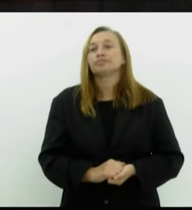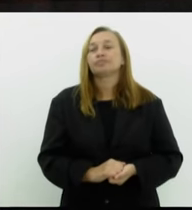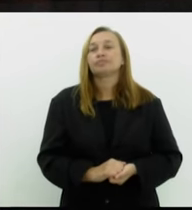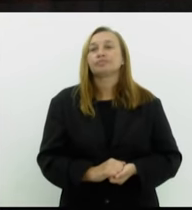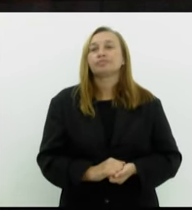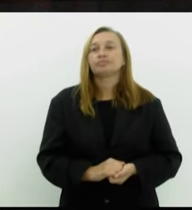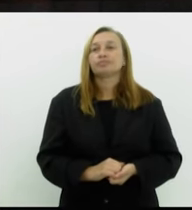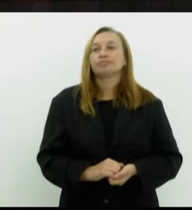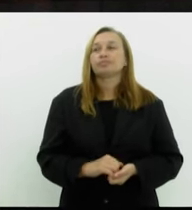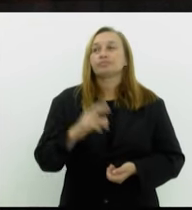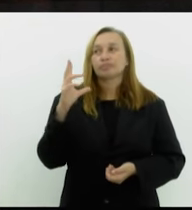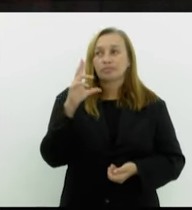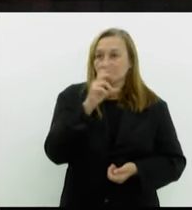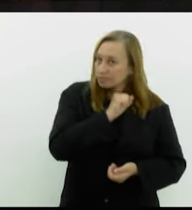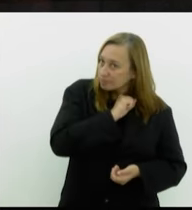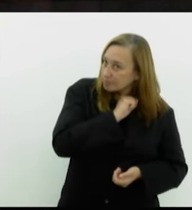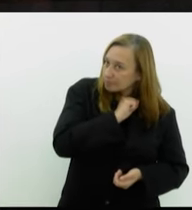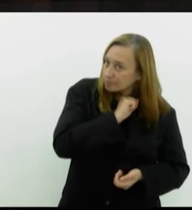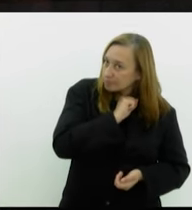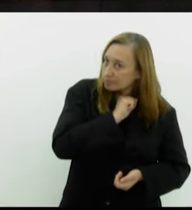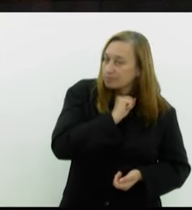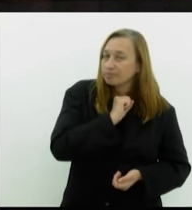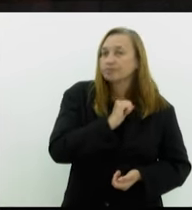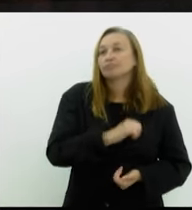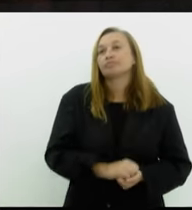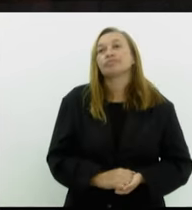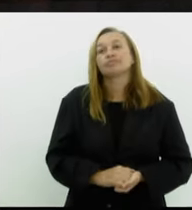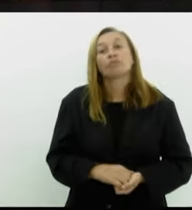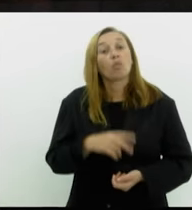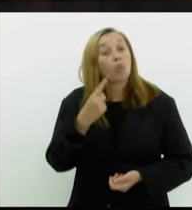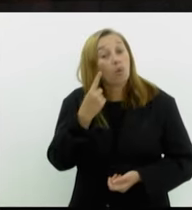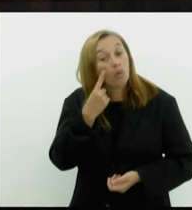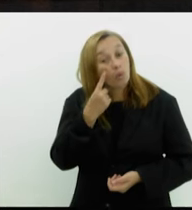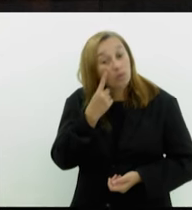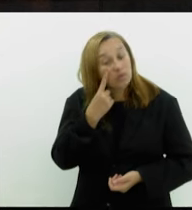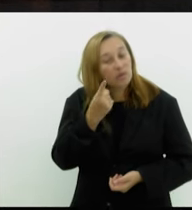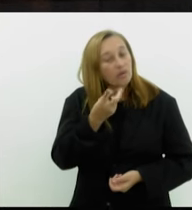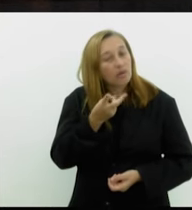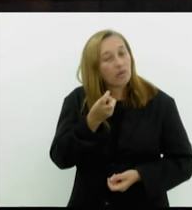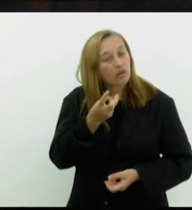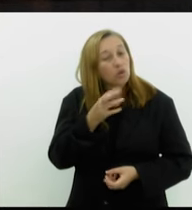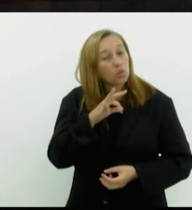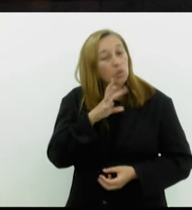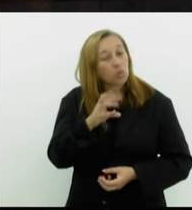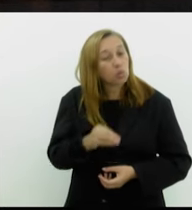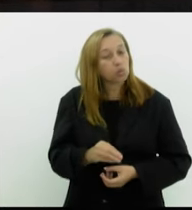prévio, né, que estaremos vigilantes,